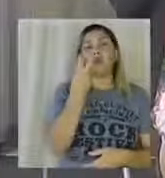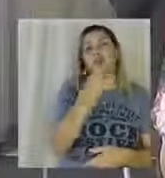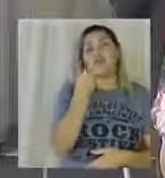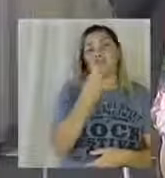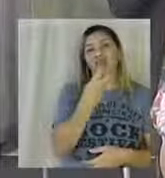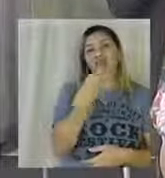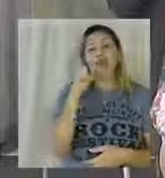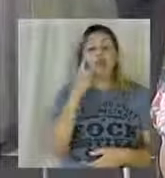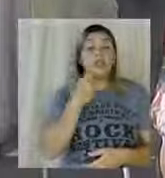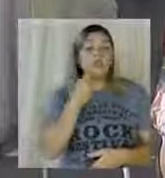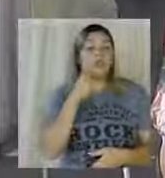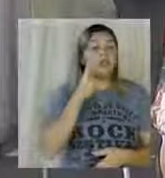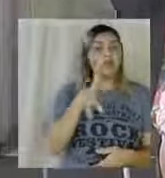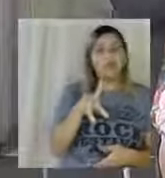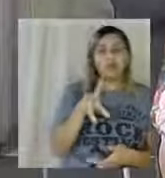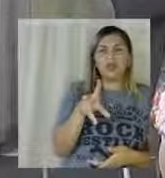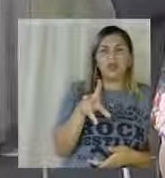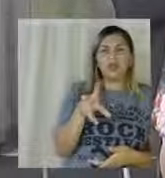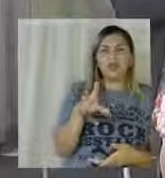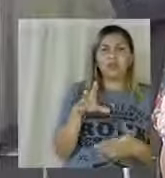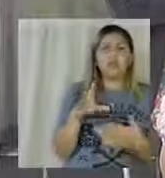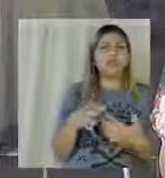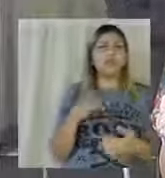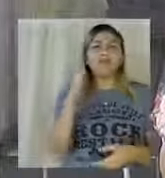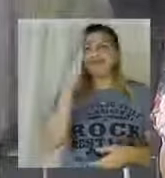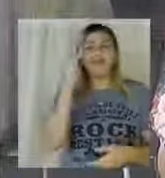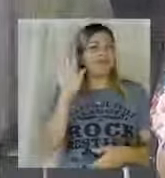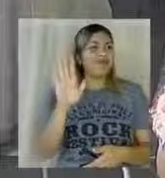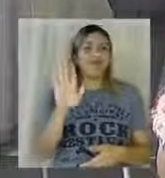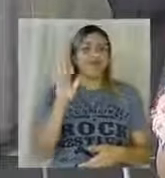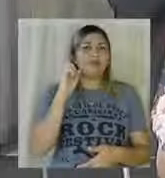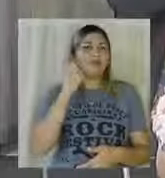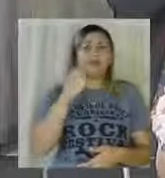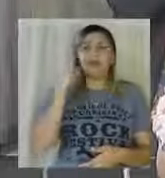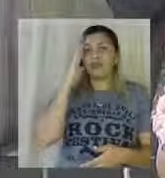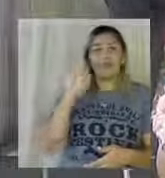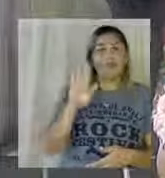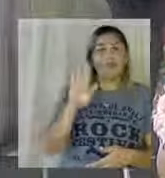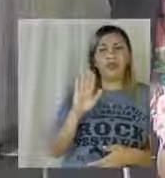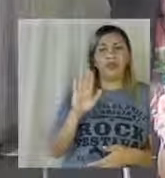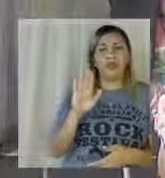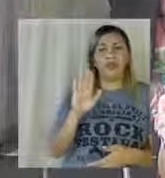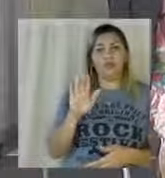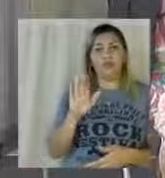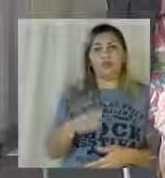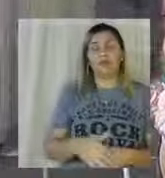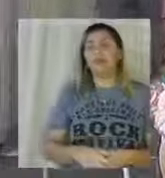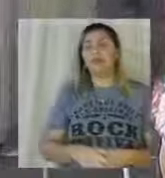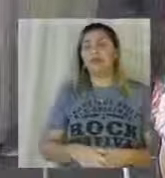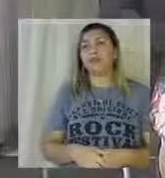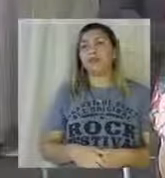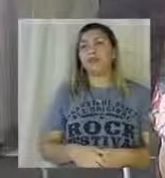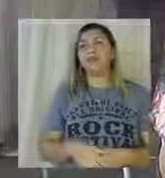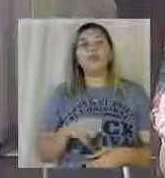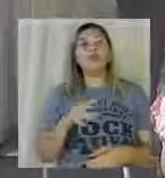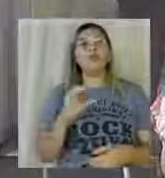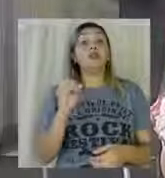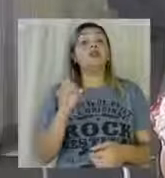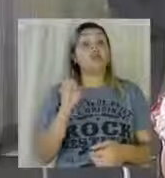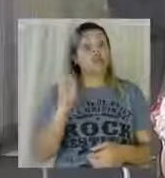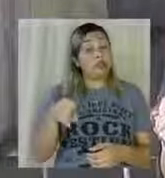E o surdo vê, ó, não entende nada. Essa é a primeira coisa que eu falo. Se eu fosse enumerar, teria